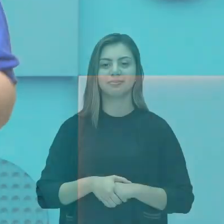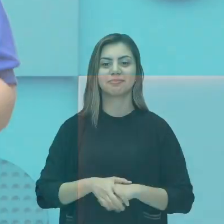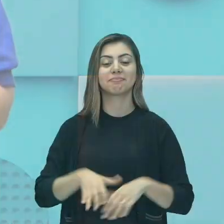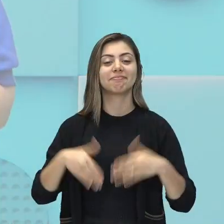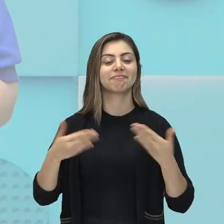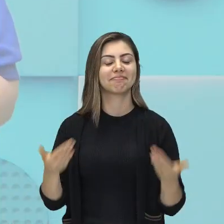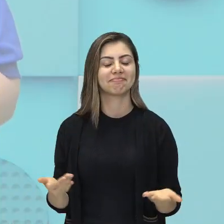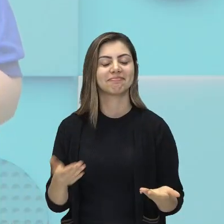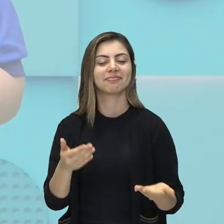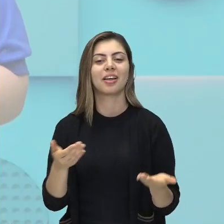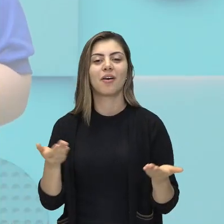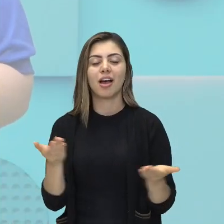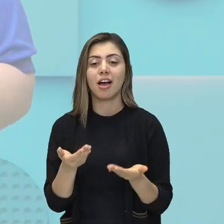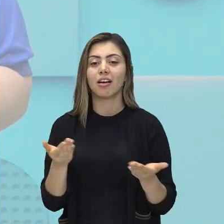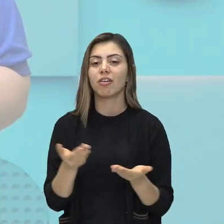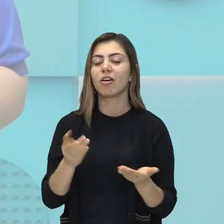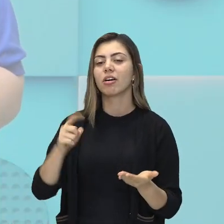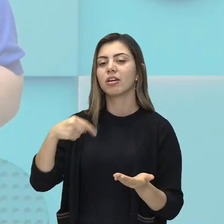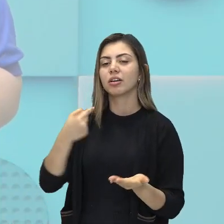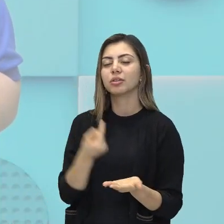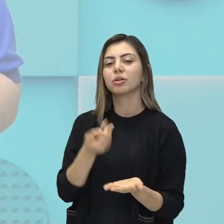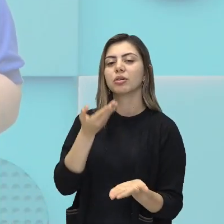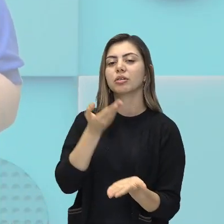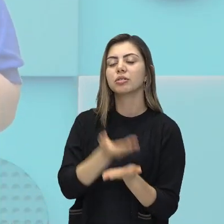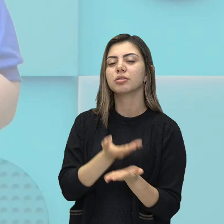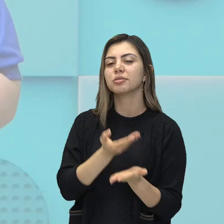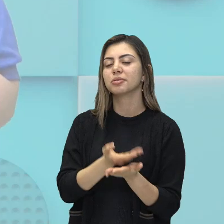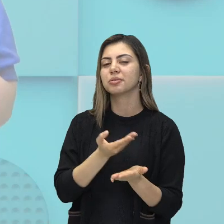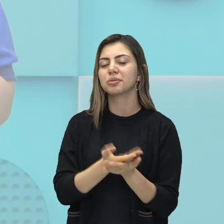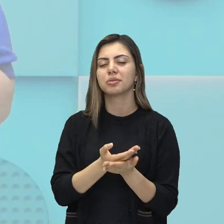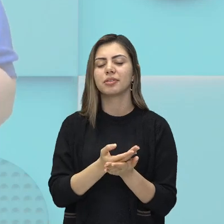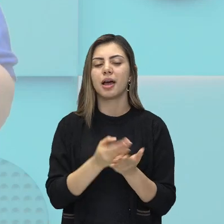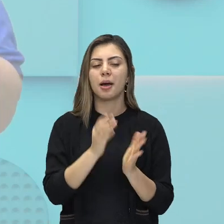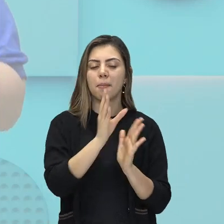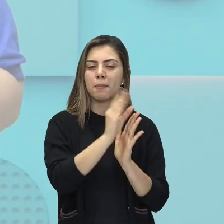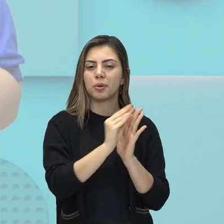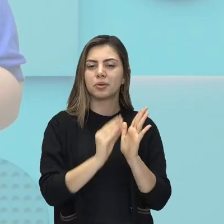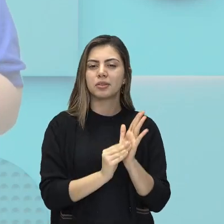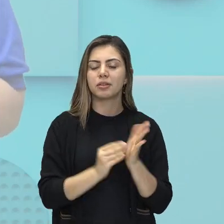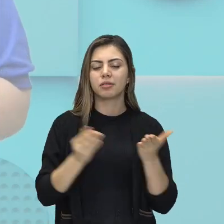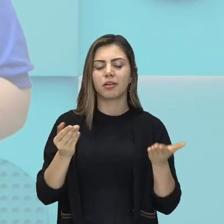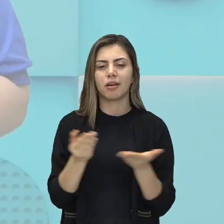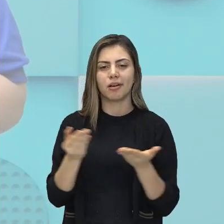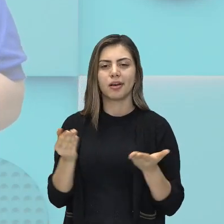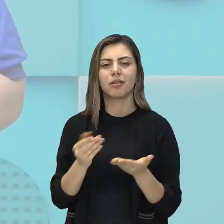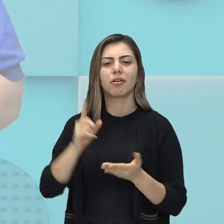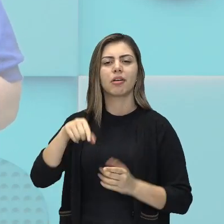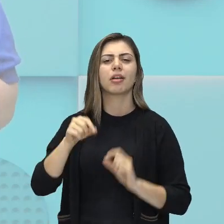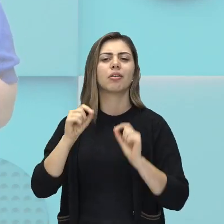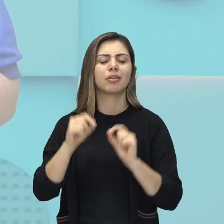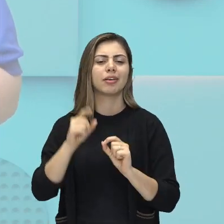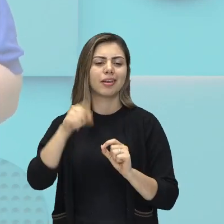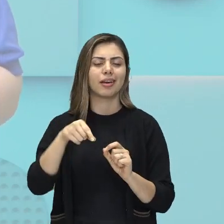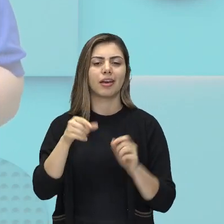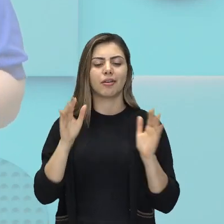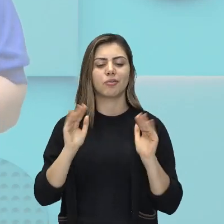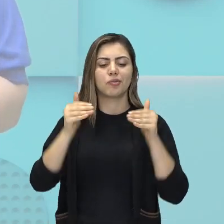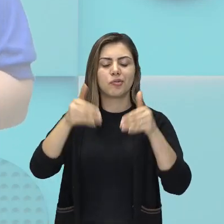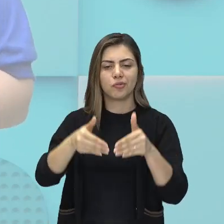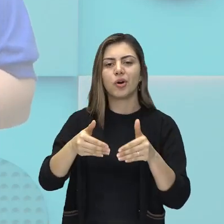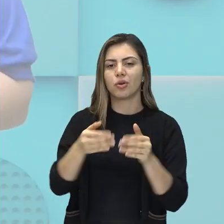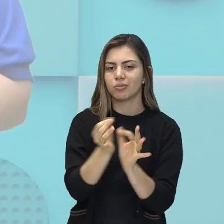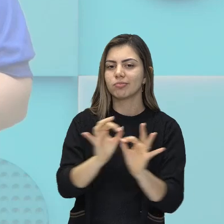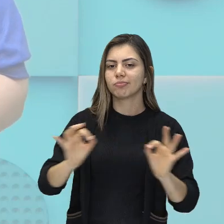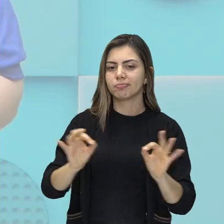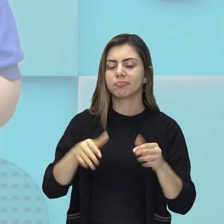Então, turmas, hoje nós temos muito a falar sobre essa parte de sintaxe. Claro que